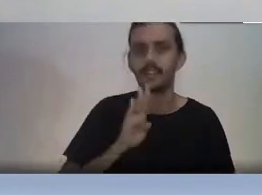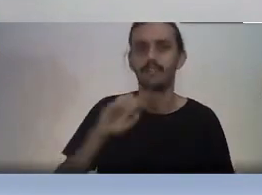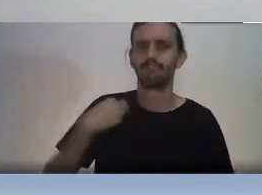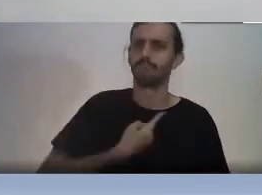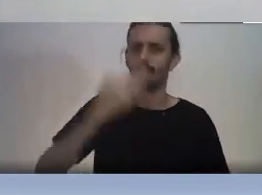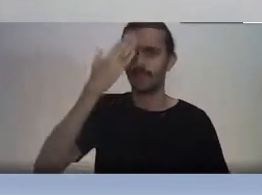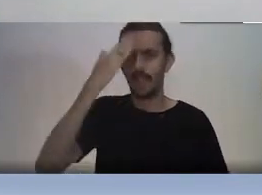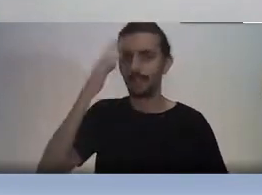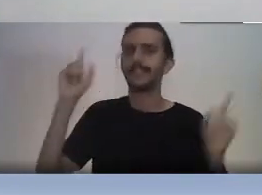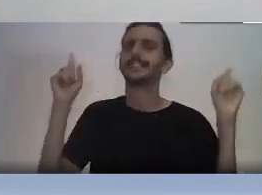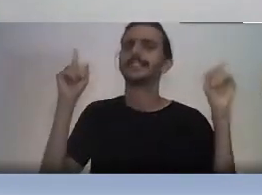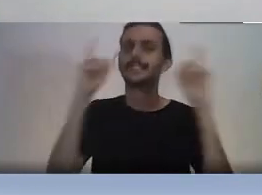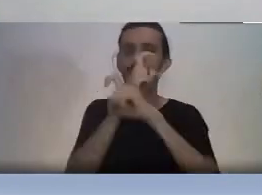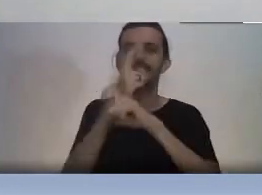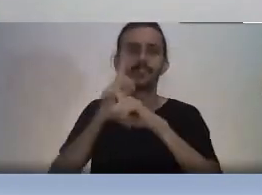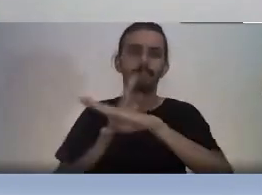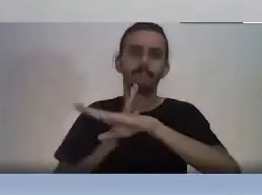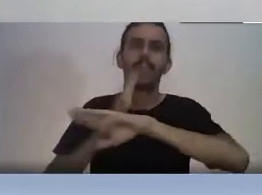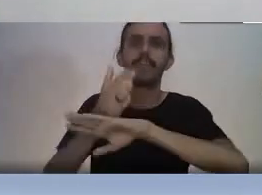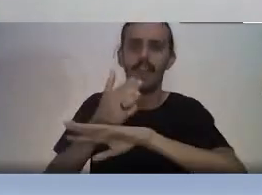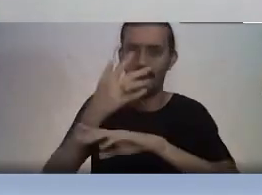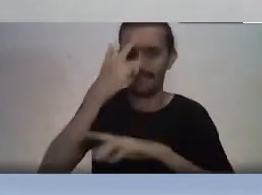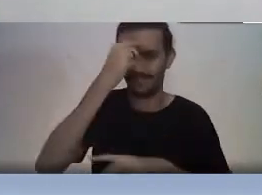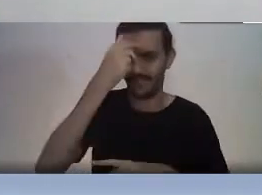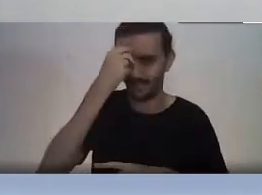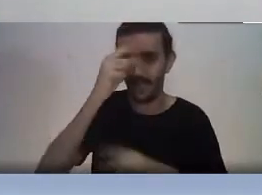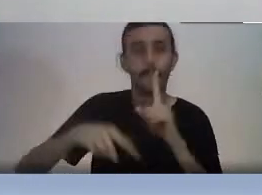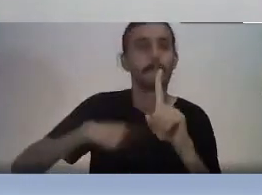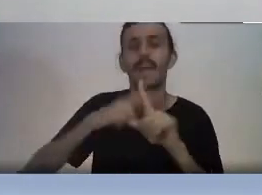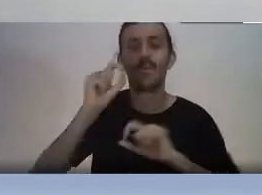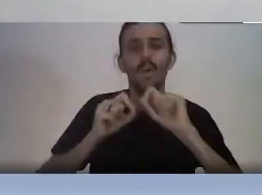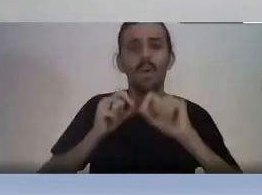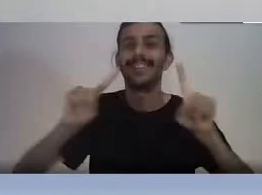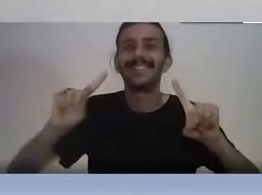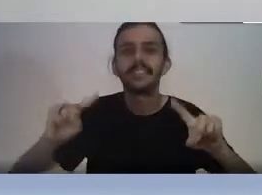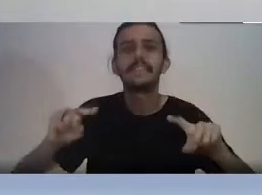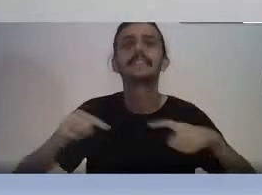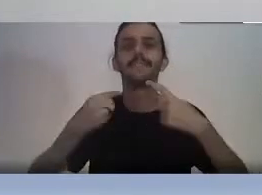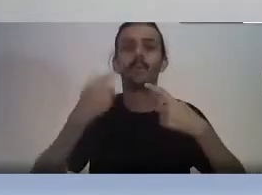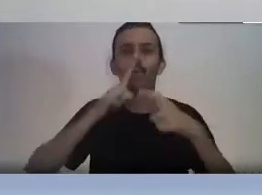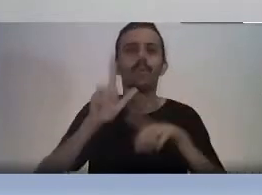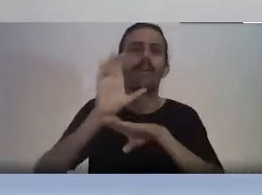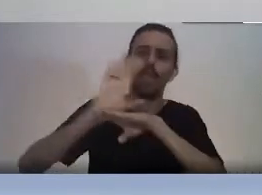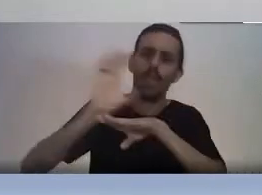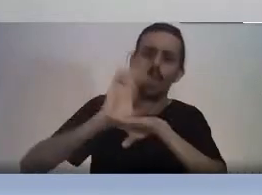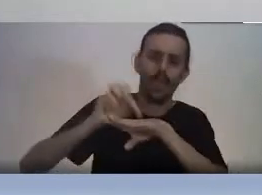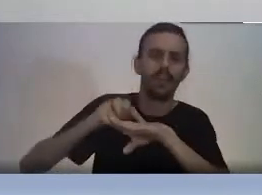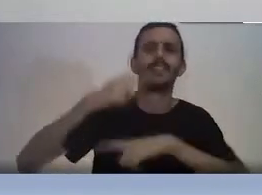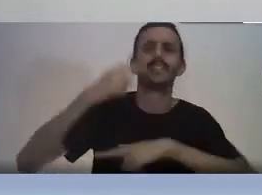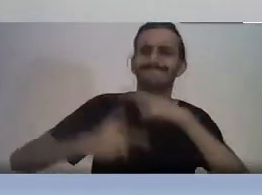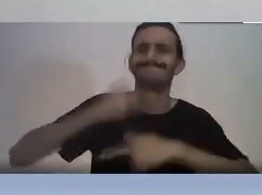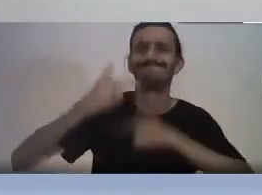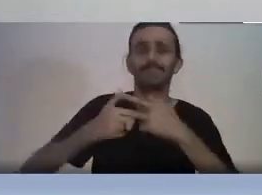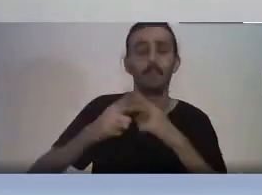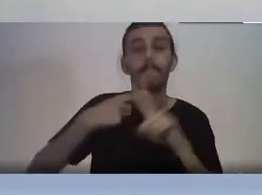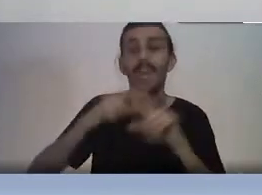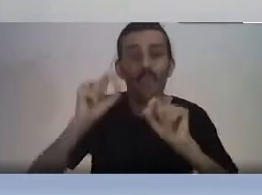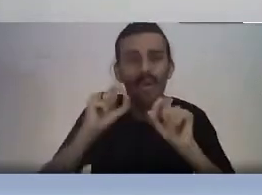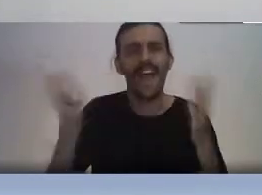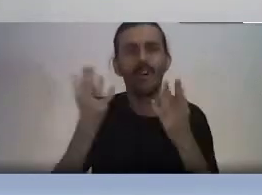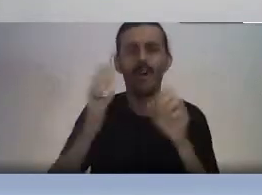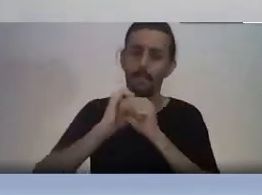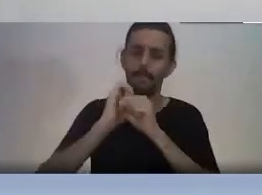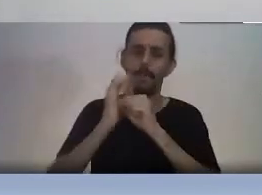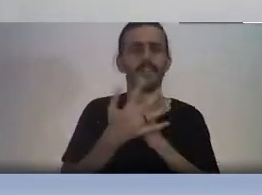quão desafiador foi cursar tudo isso, e o muito difícil foi viver tudo isso numa pandemia. Mas a gente